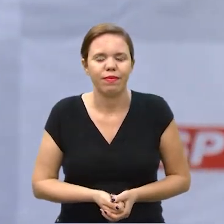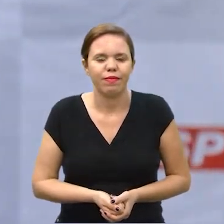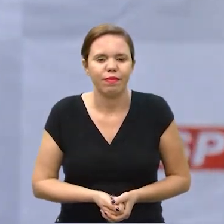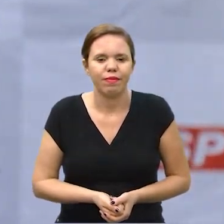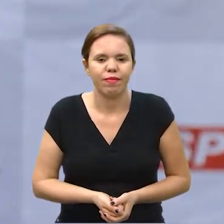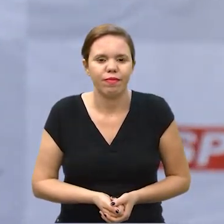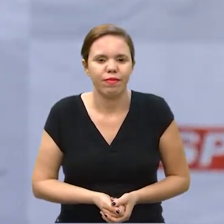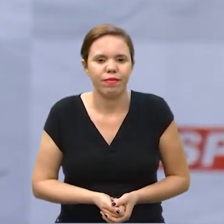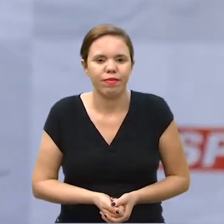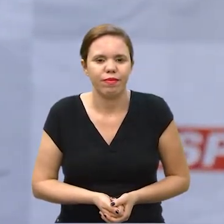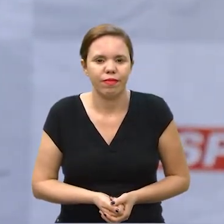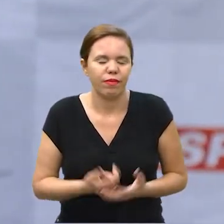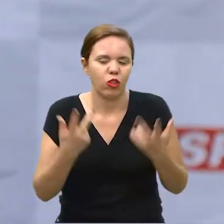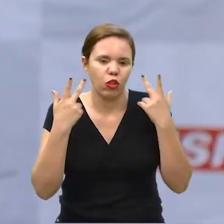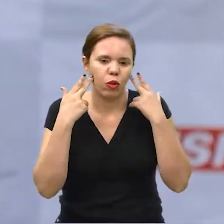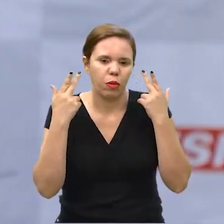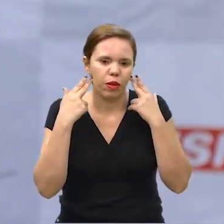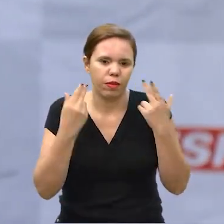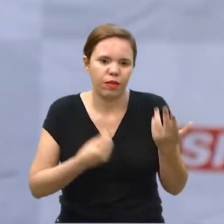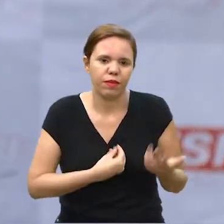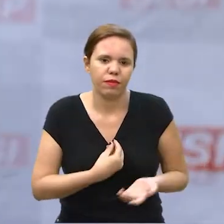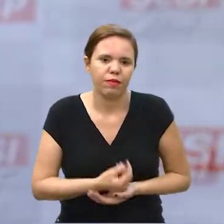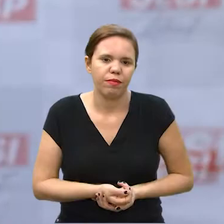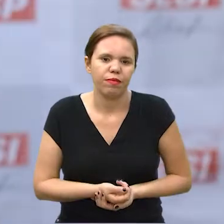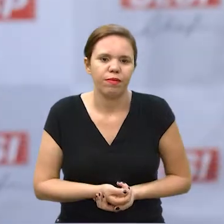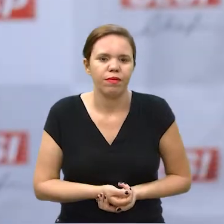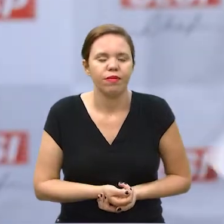Apavorada, mas é normal, né, da vida.